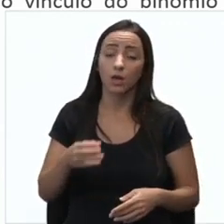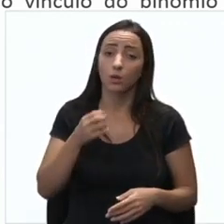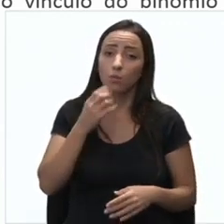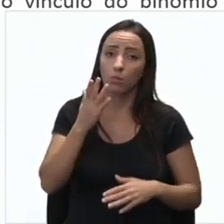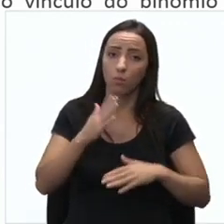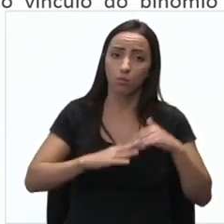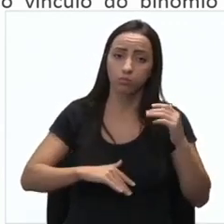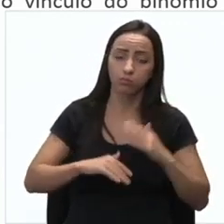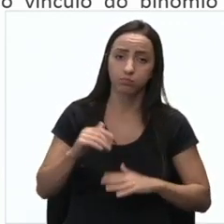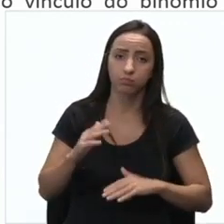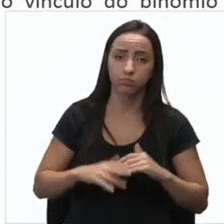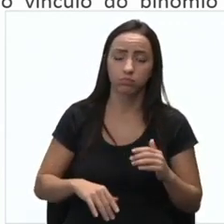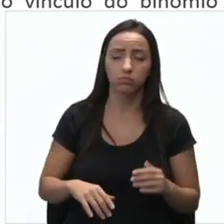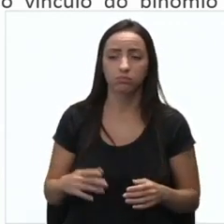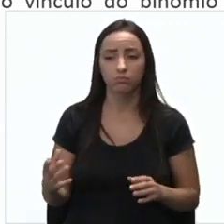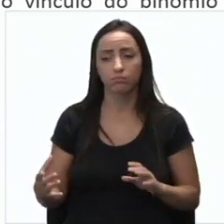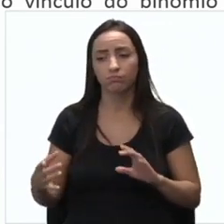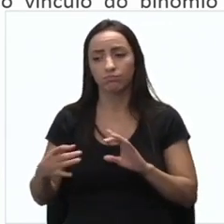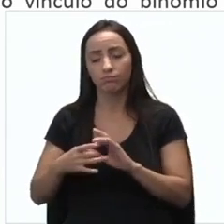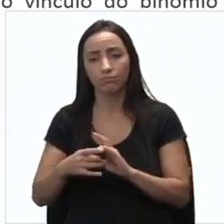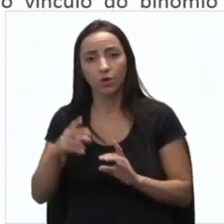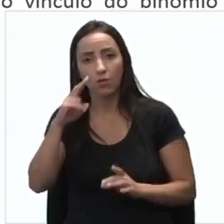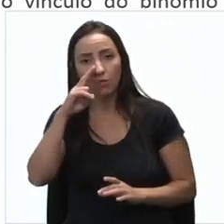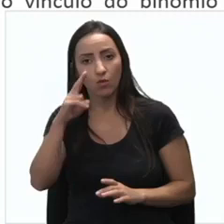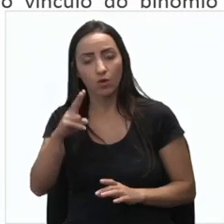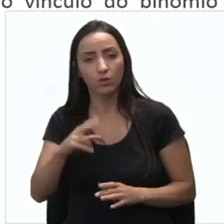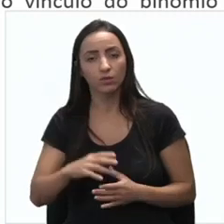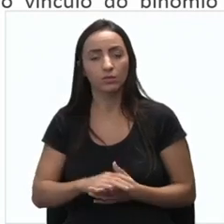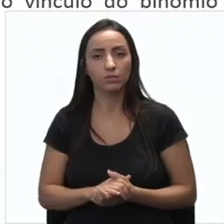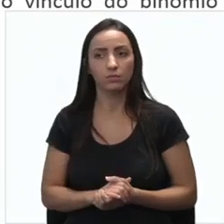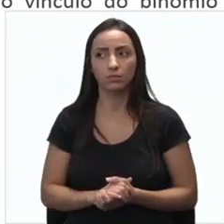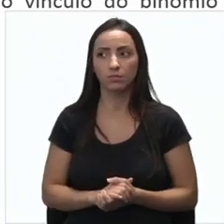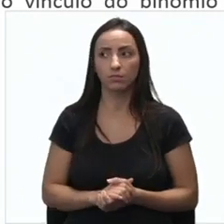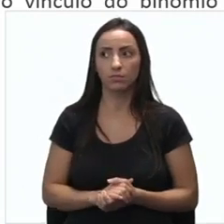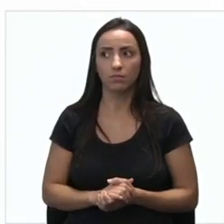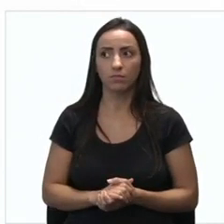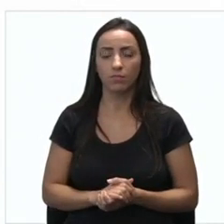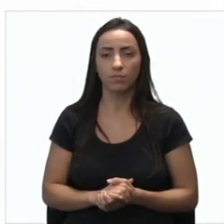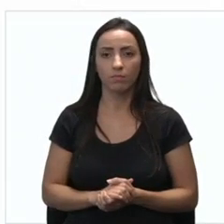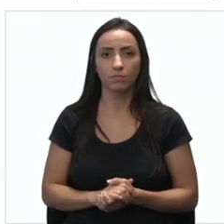do profissional, esse vínculo aí fica fortalecido.